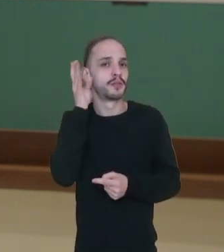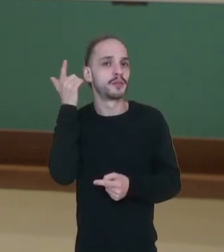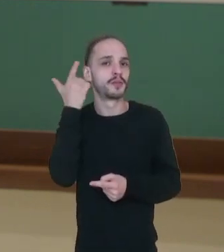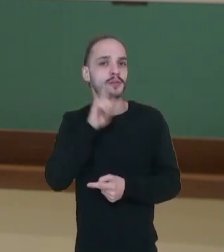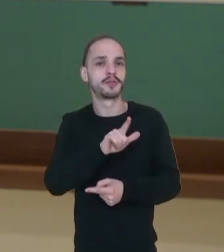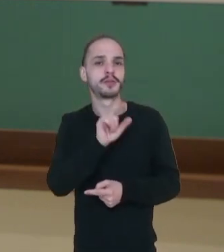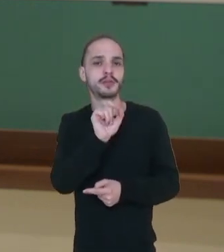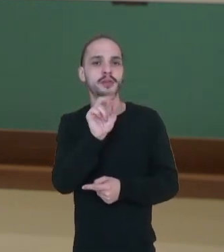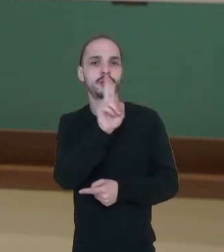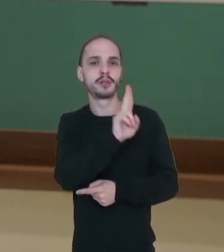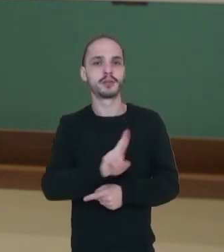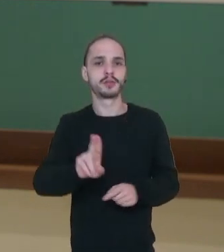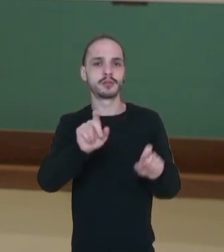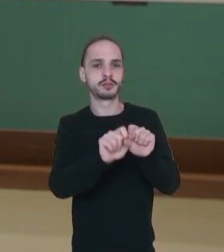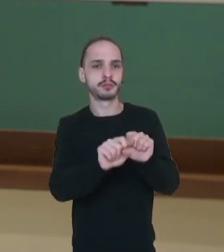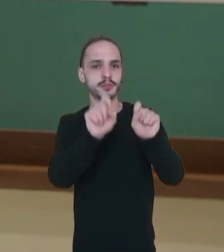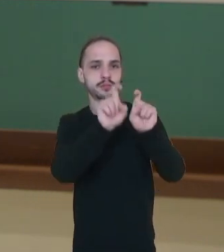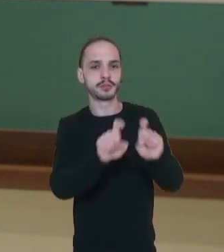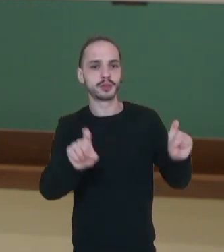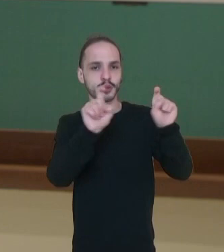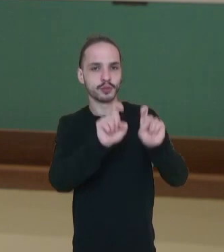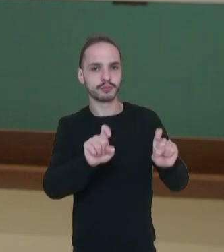de dados lá aliada na bioinformática.